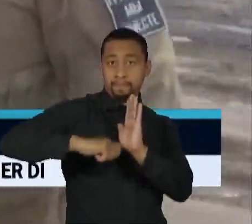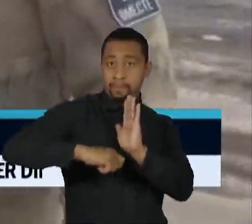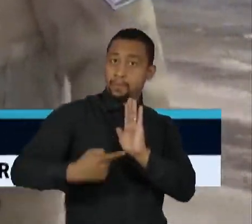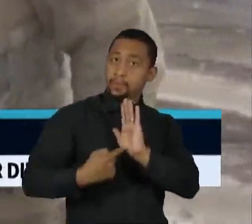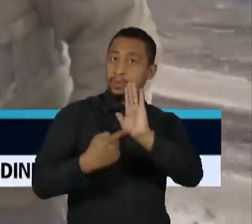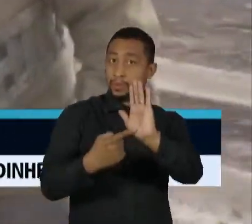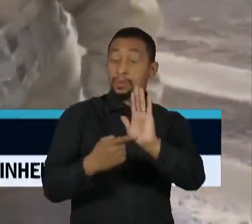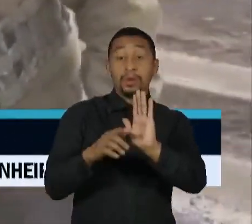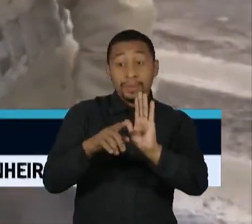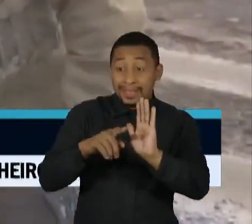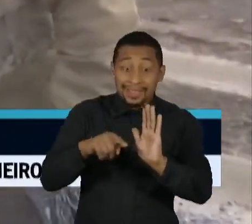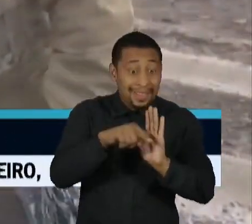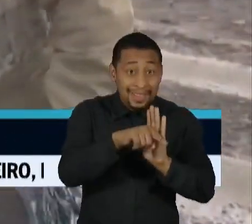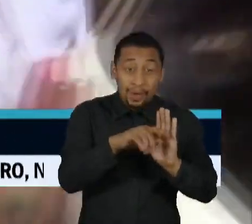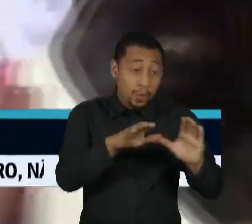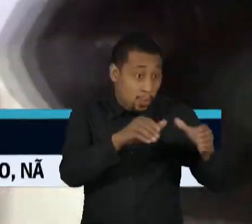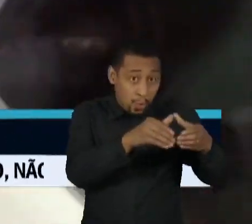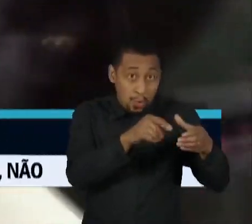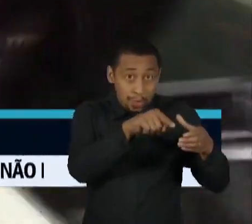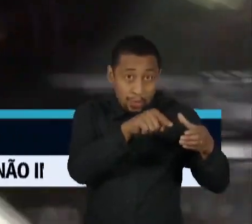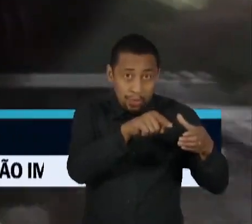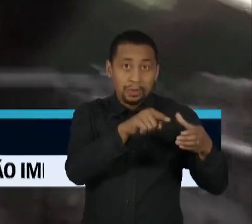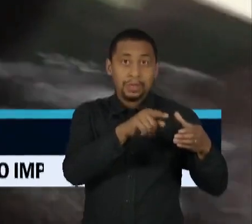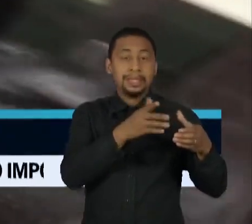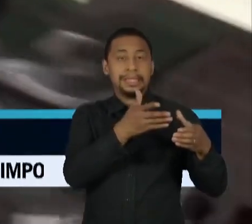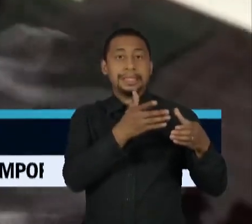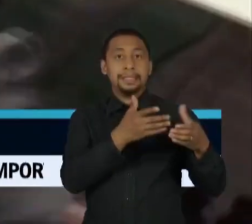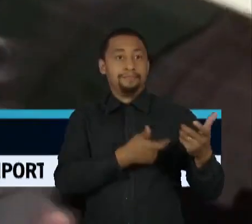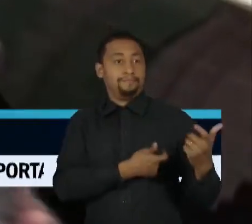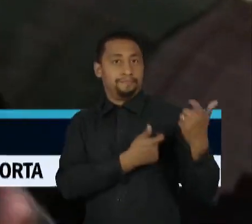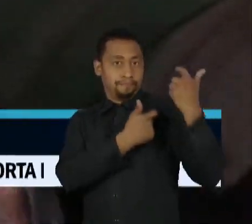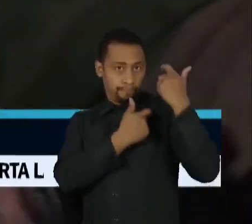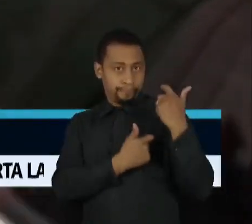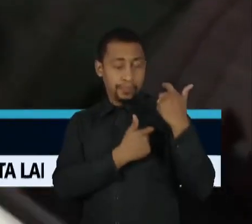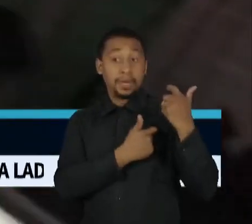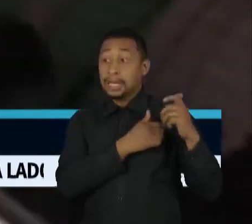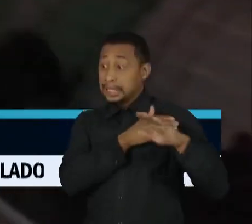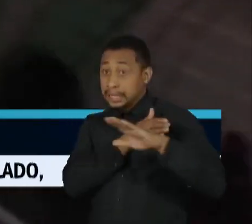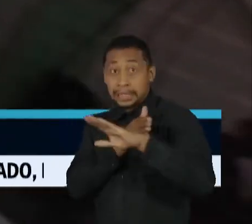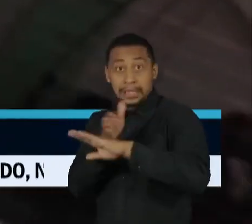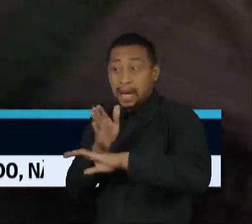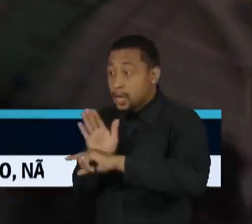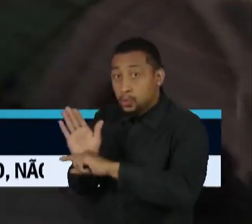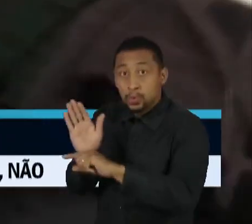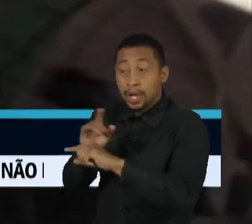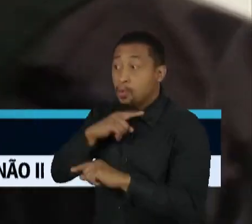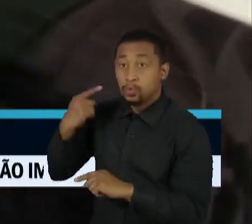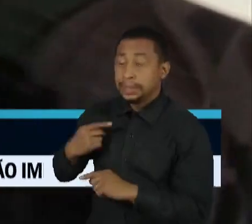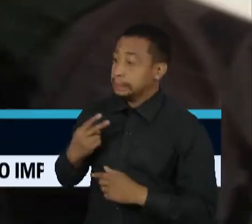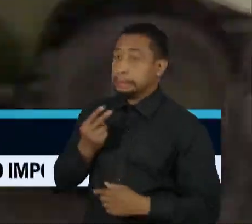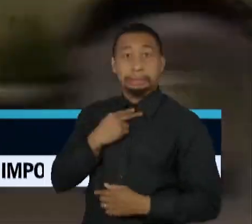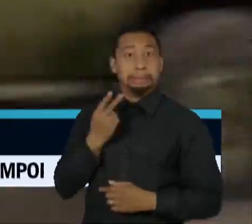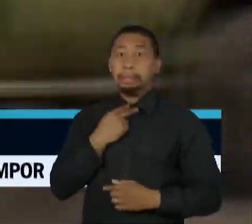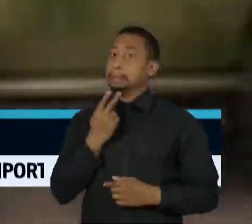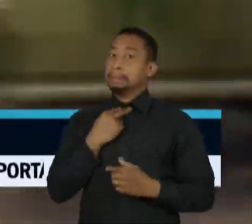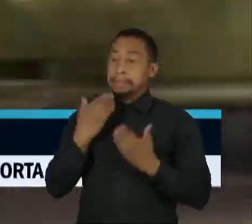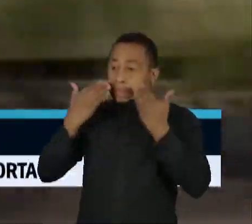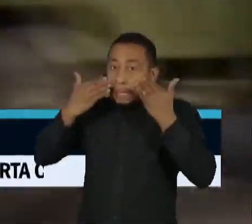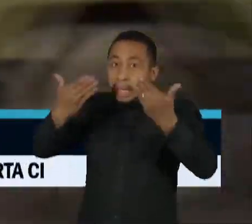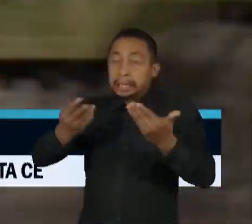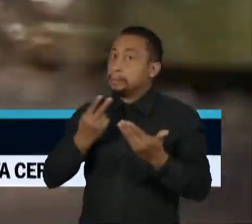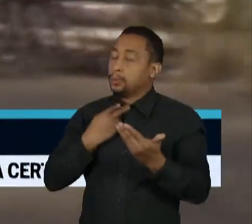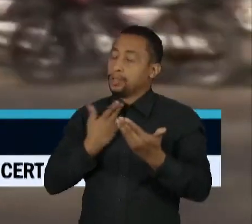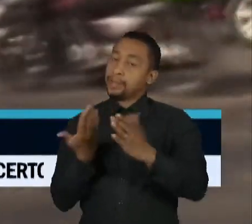ser associada ao Estado russo. Em paralelo a isso, a Rússia também começa campanhas para influenciar